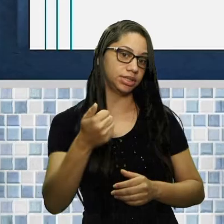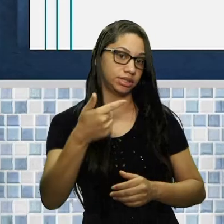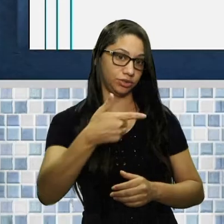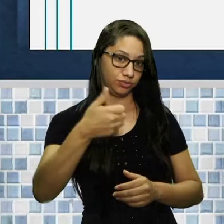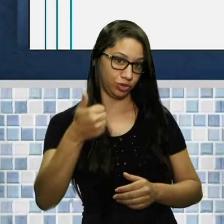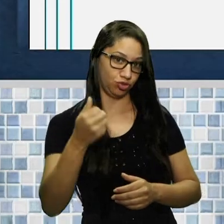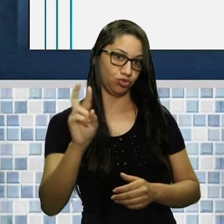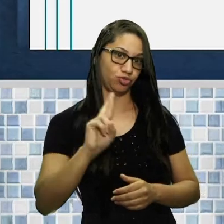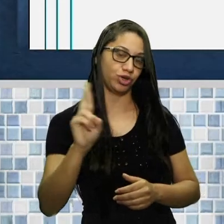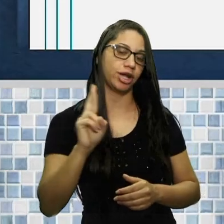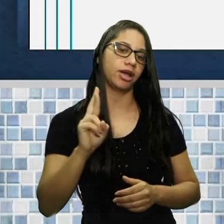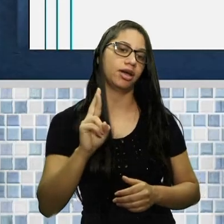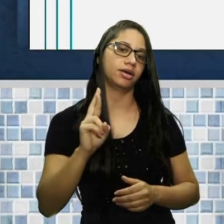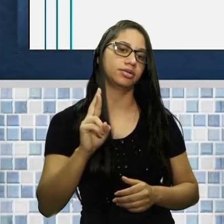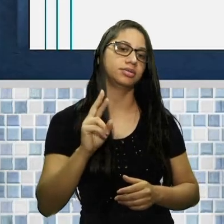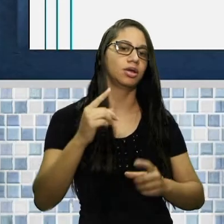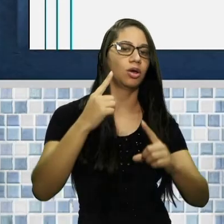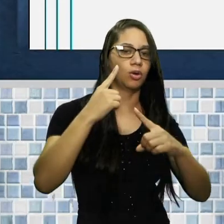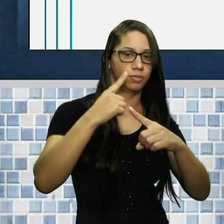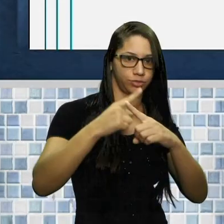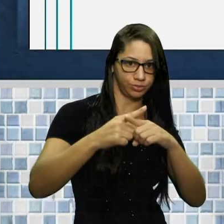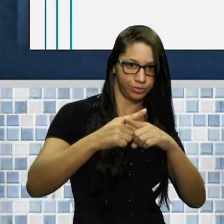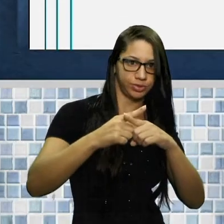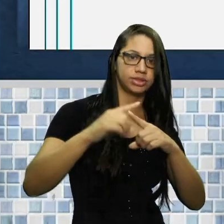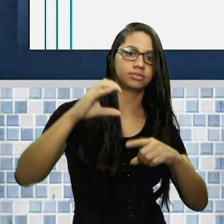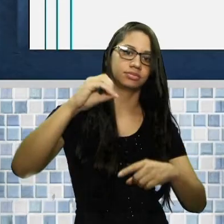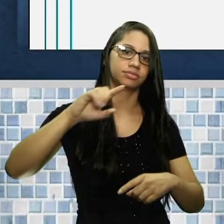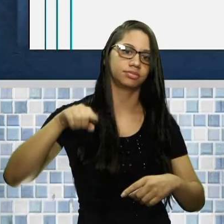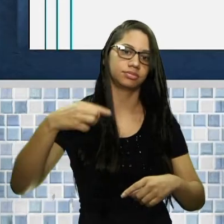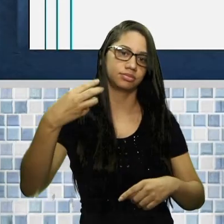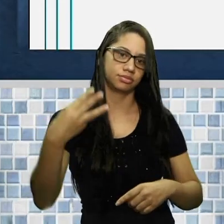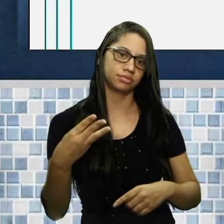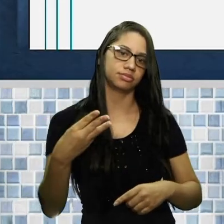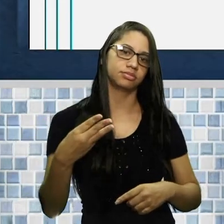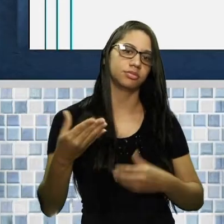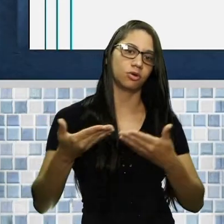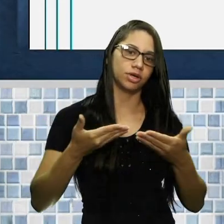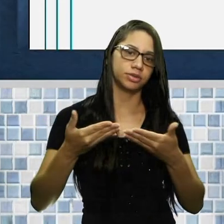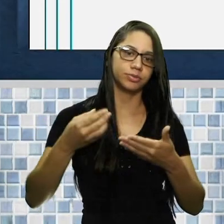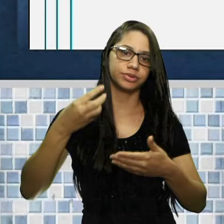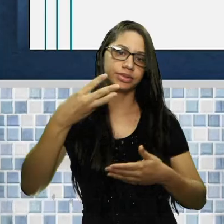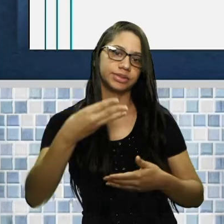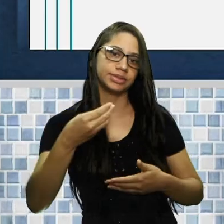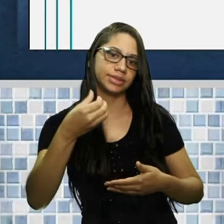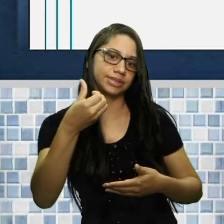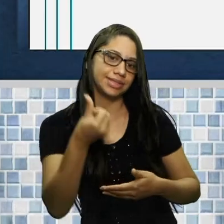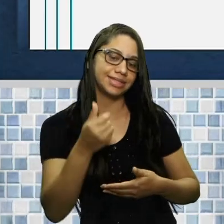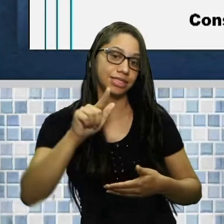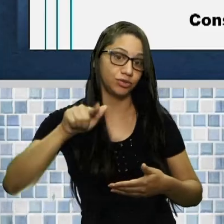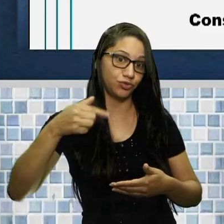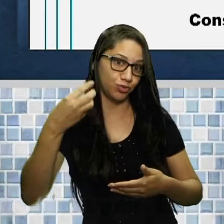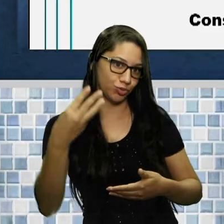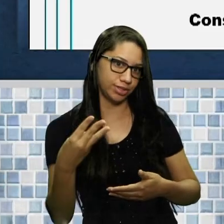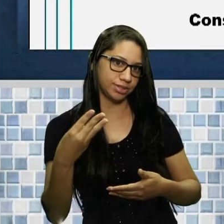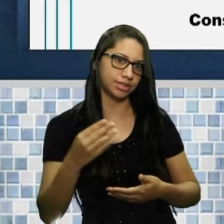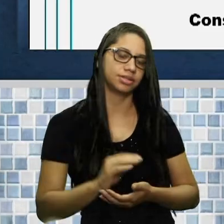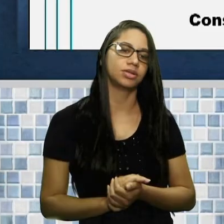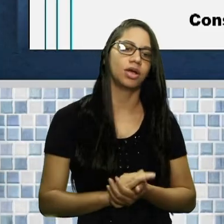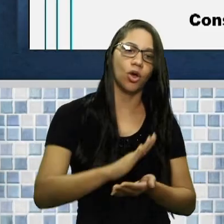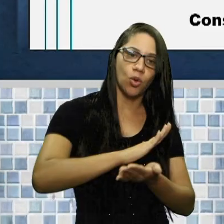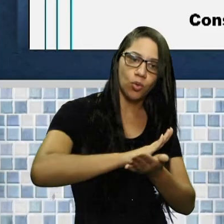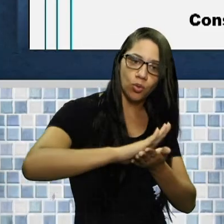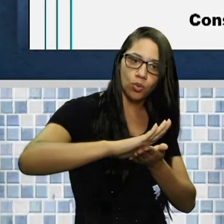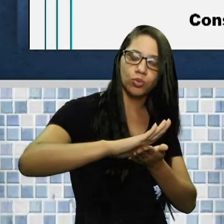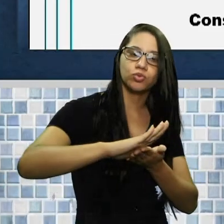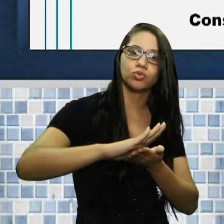R$ 121,00, eu devo multiplicar por 0,3, que corresponde a 36,3. Logo, o